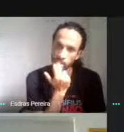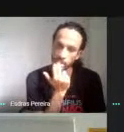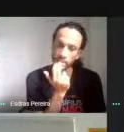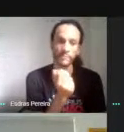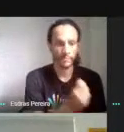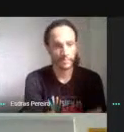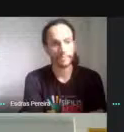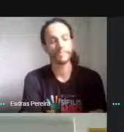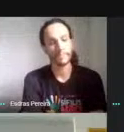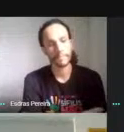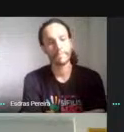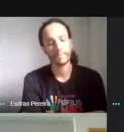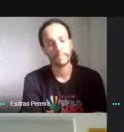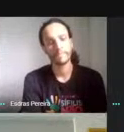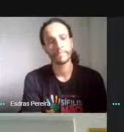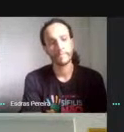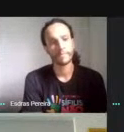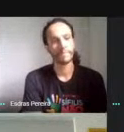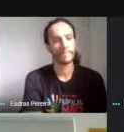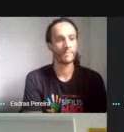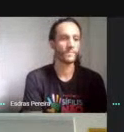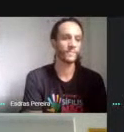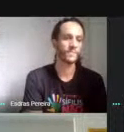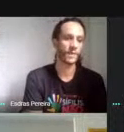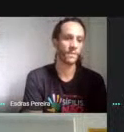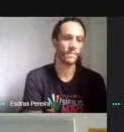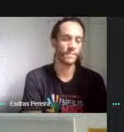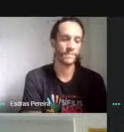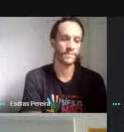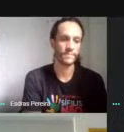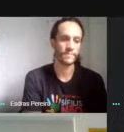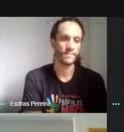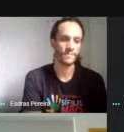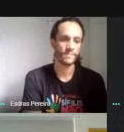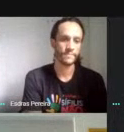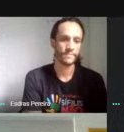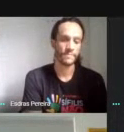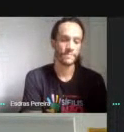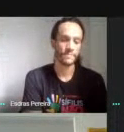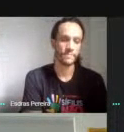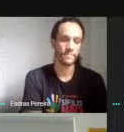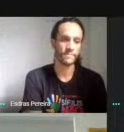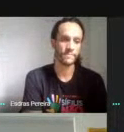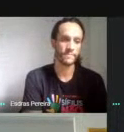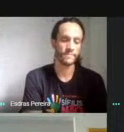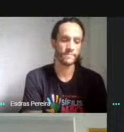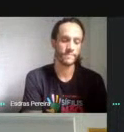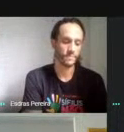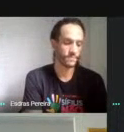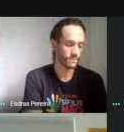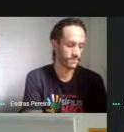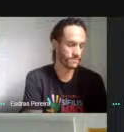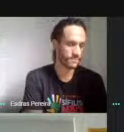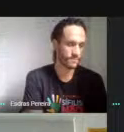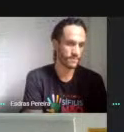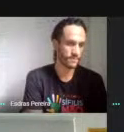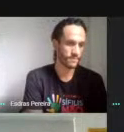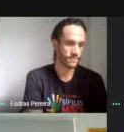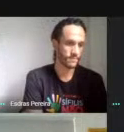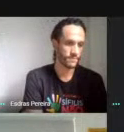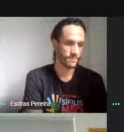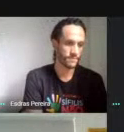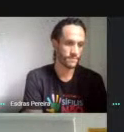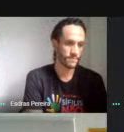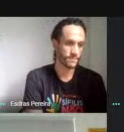cura. Só que quando a gente vai para a cascata das assintomáticas, que é onde a sífilis entra muitas vezes,